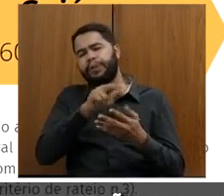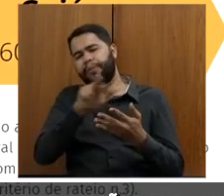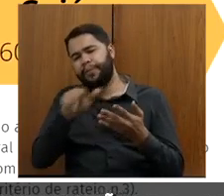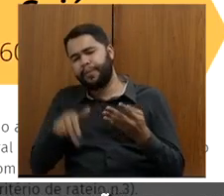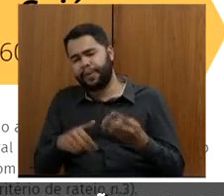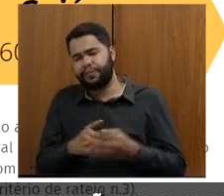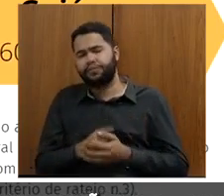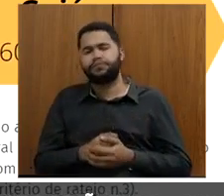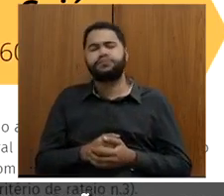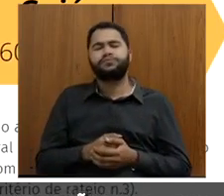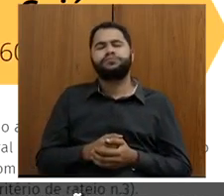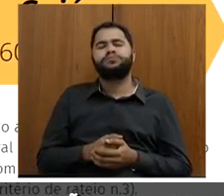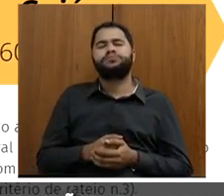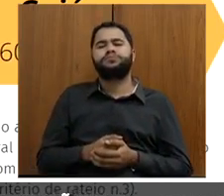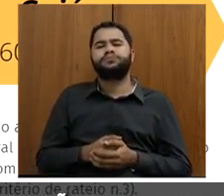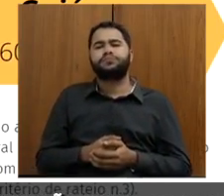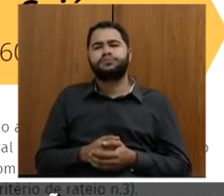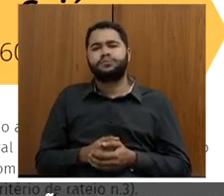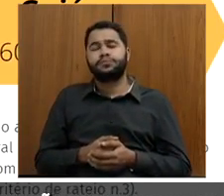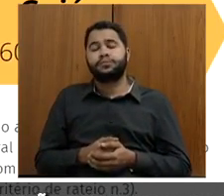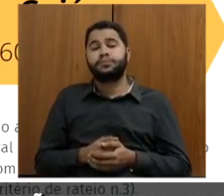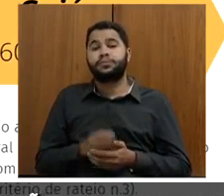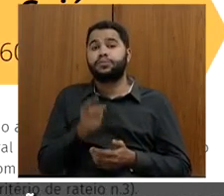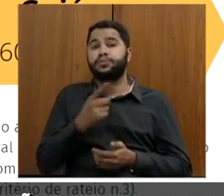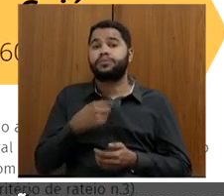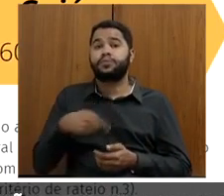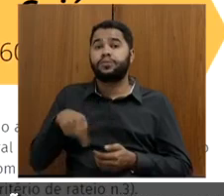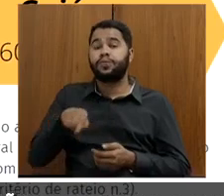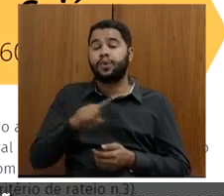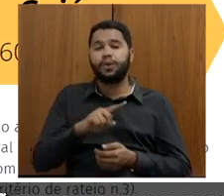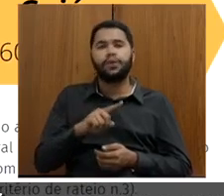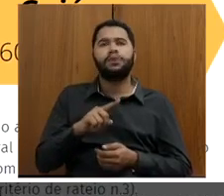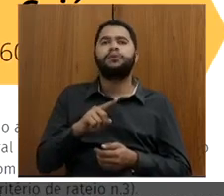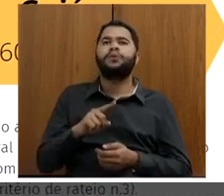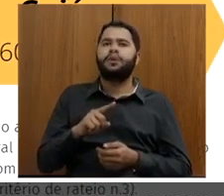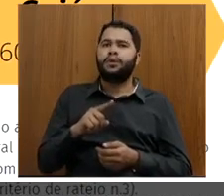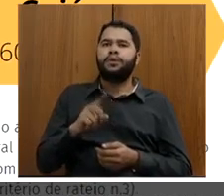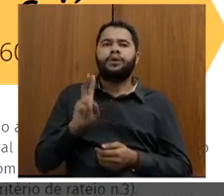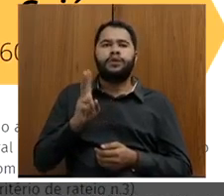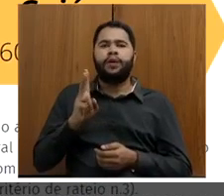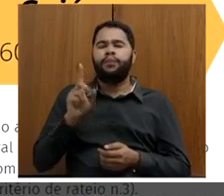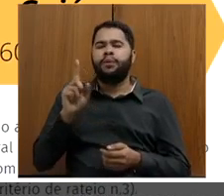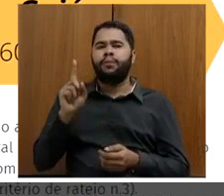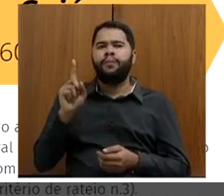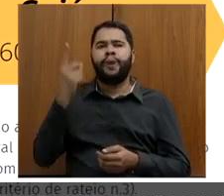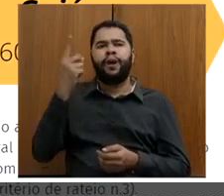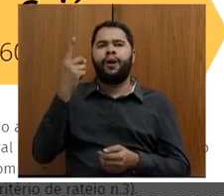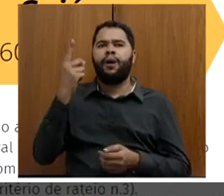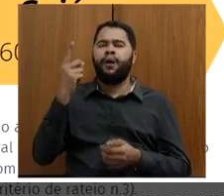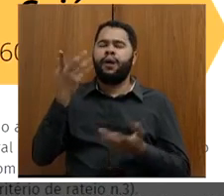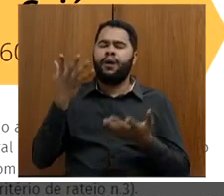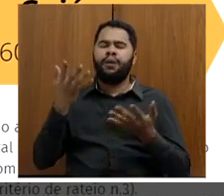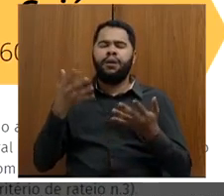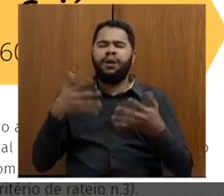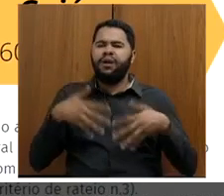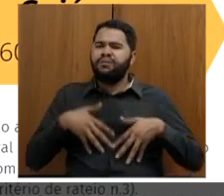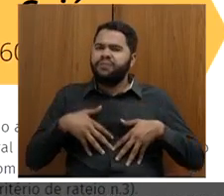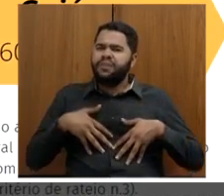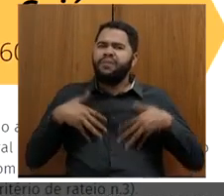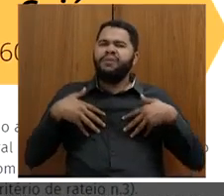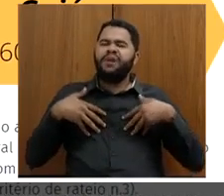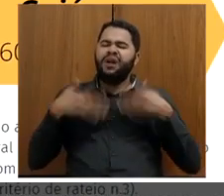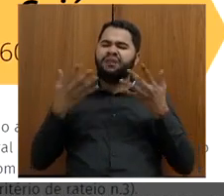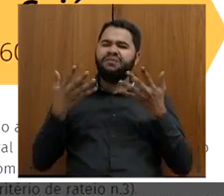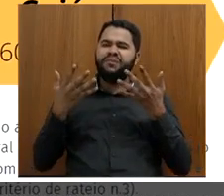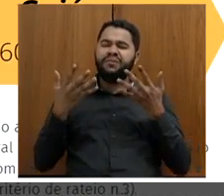É e nós estamos em todos eles têm primeiro lugar isso é muito orgulho Isso é muita